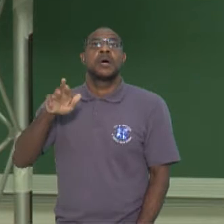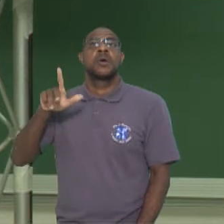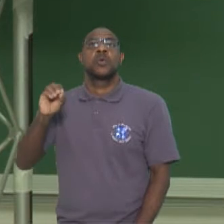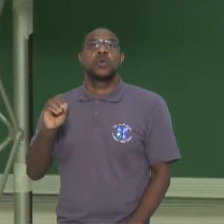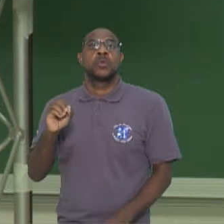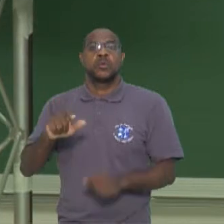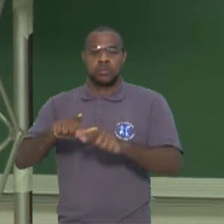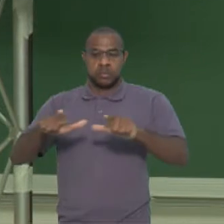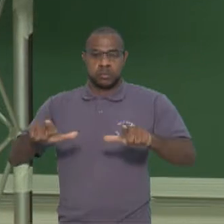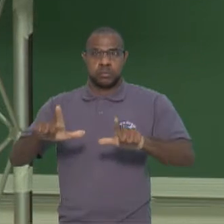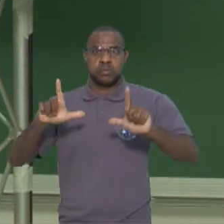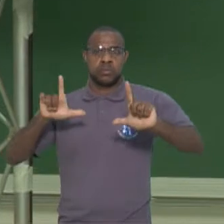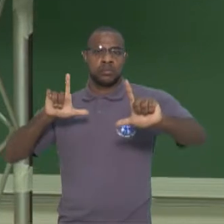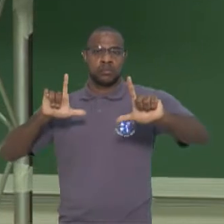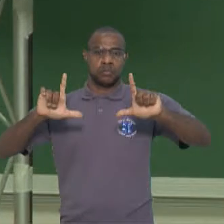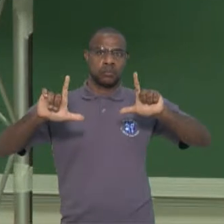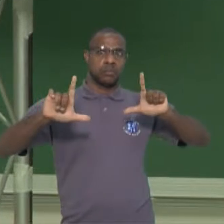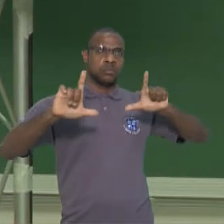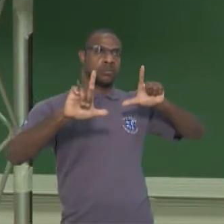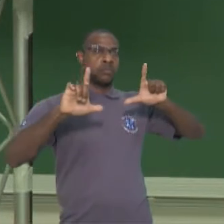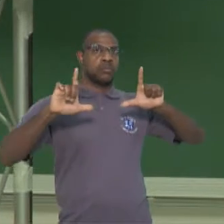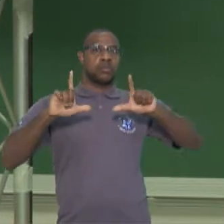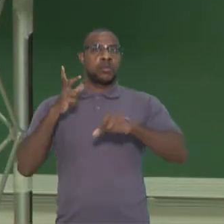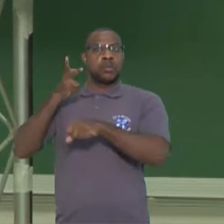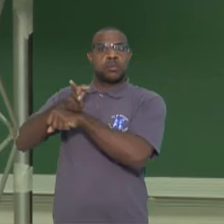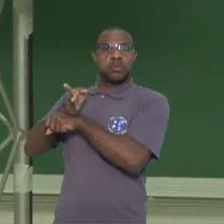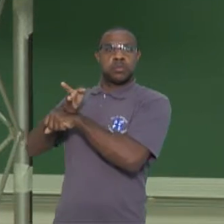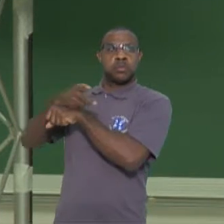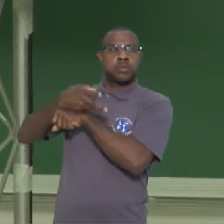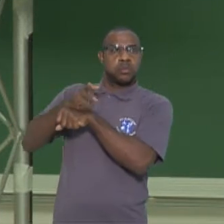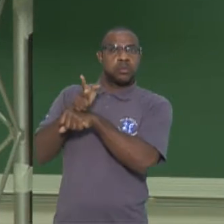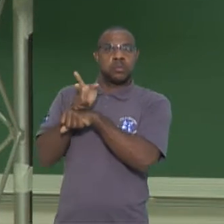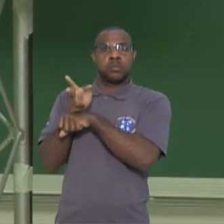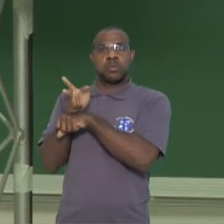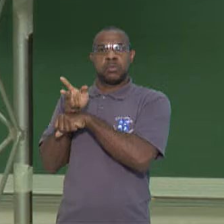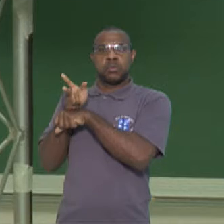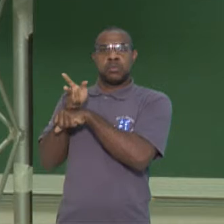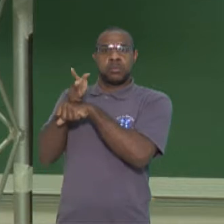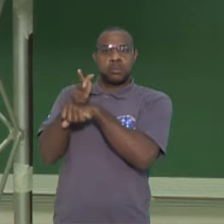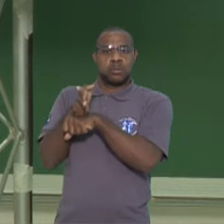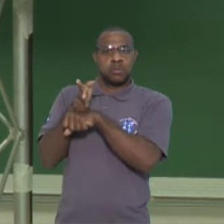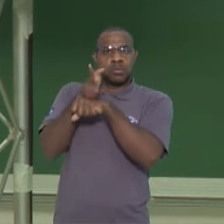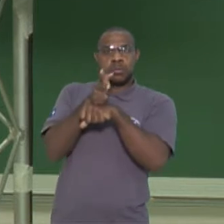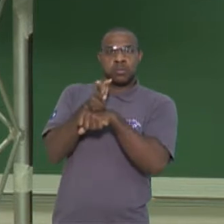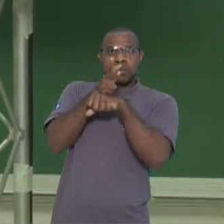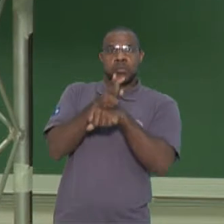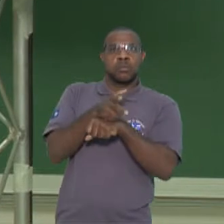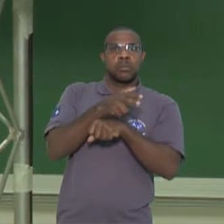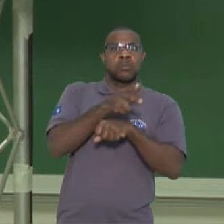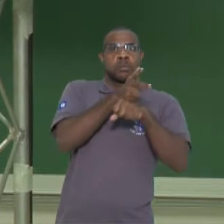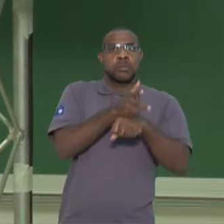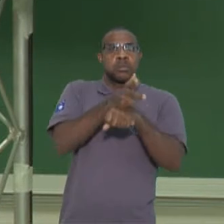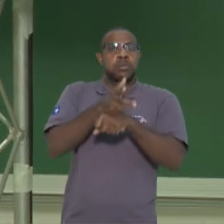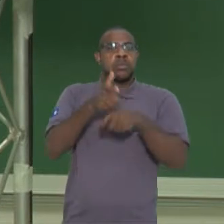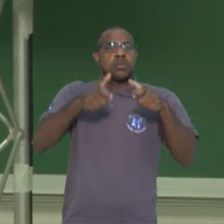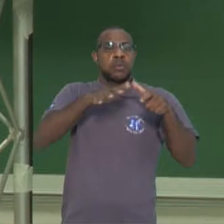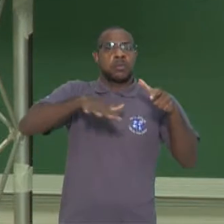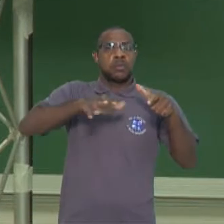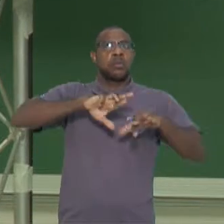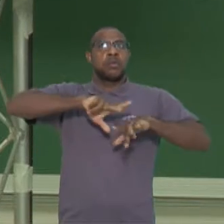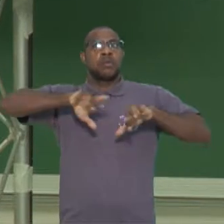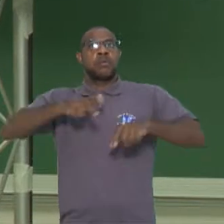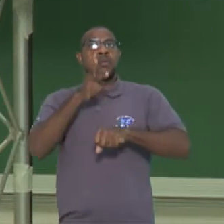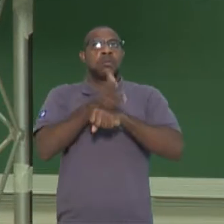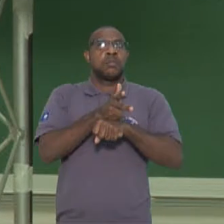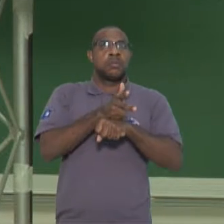chamado de planos ou tomadas, né? Você pode colocar a câmera apontando para espaços diferenciados e mesmo assim ter uma